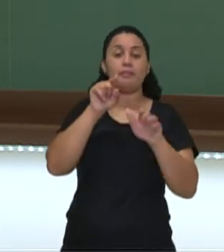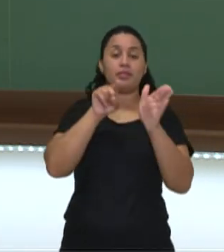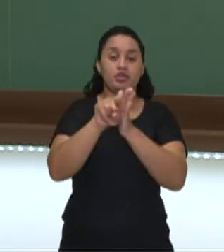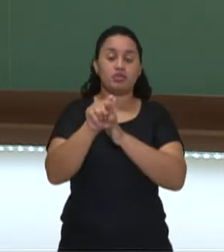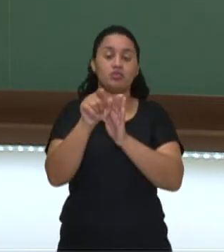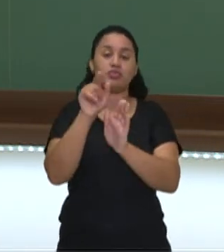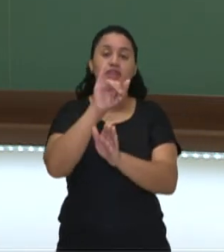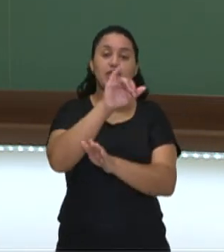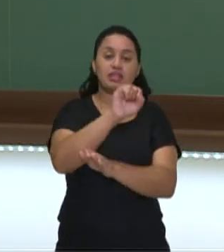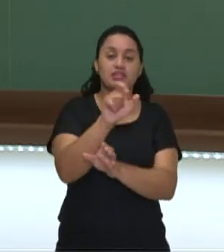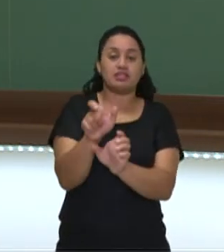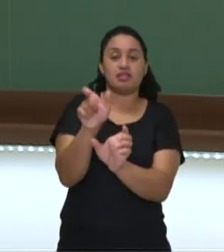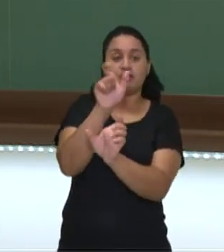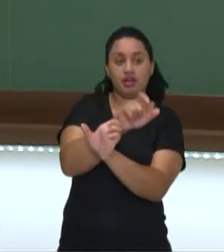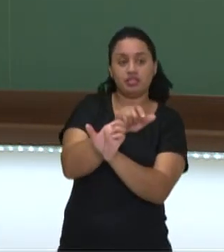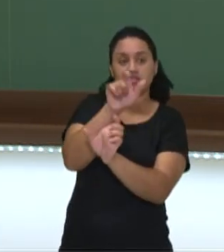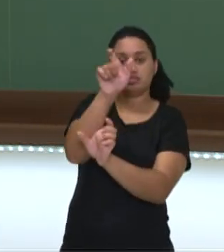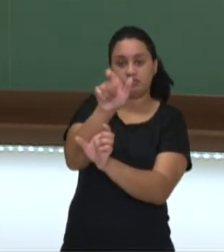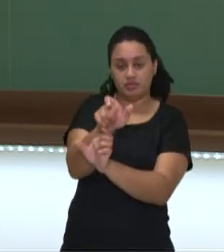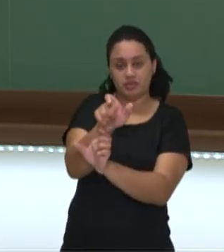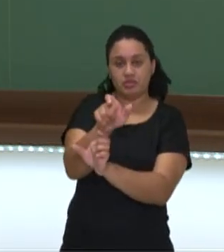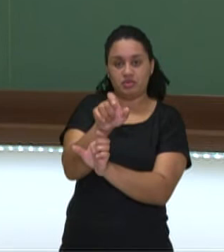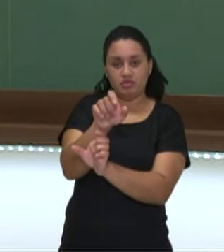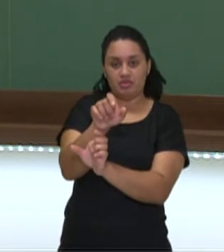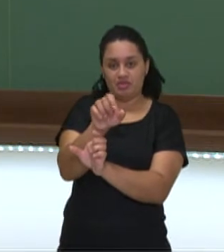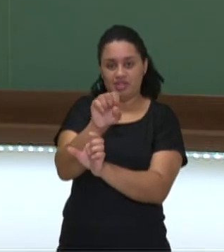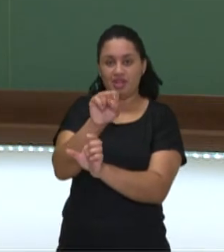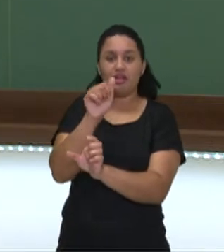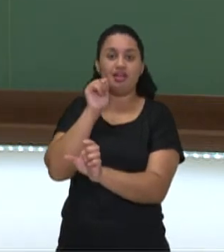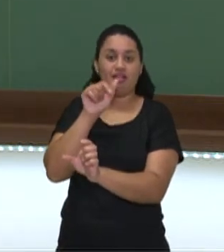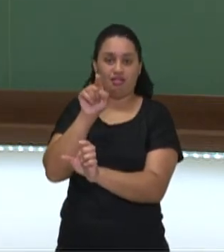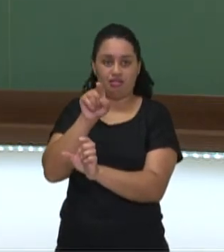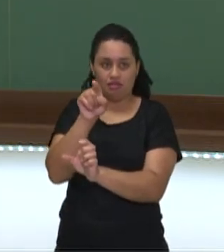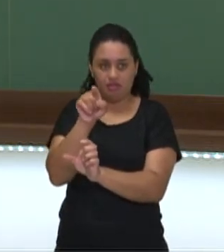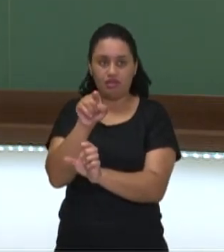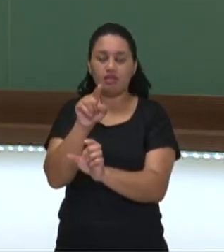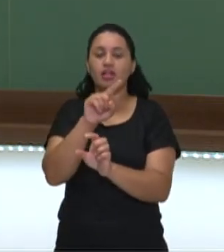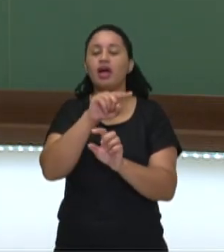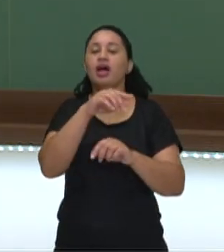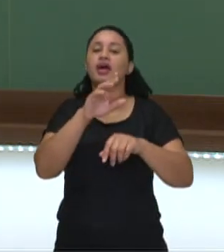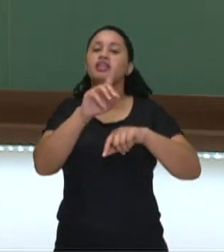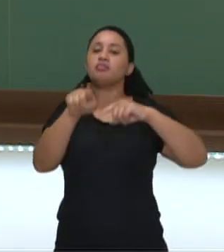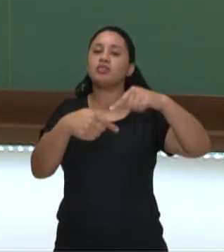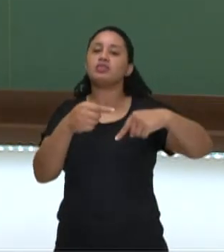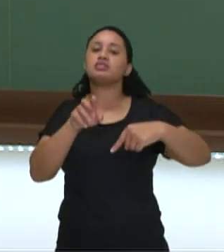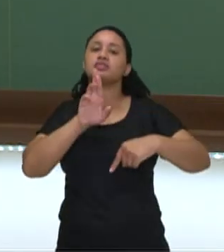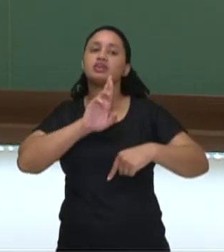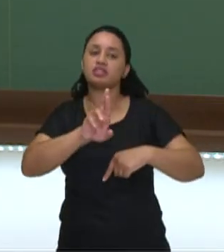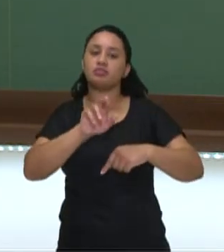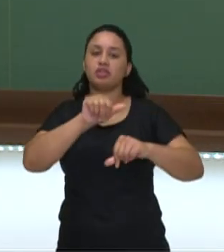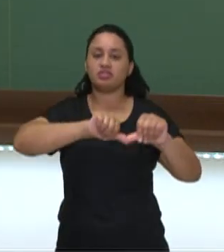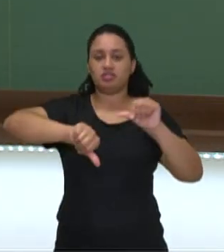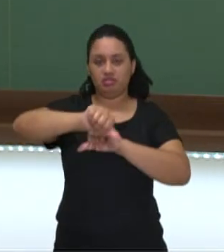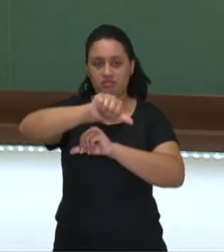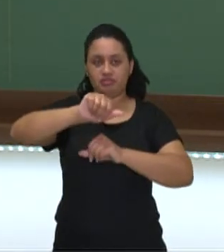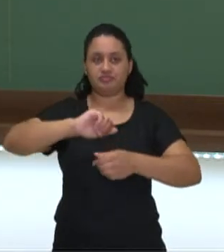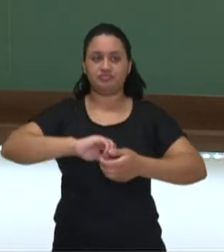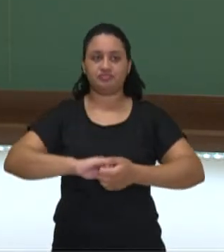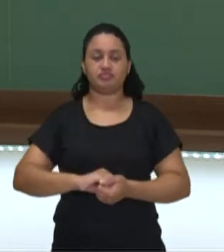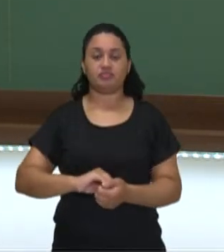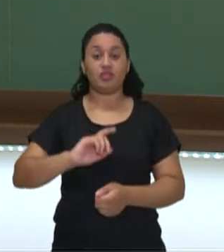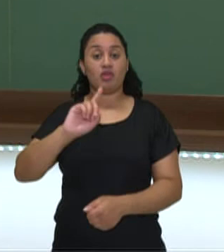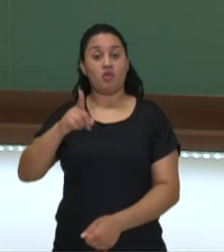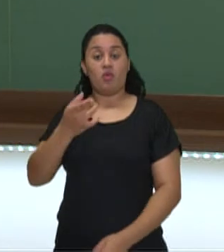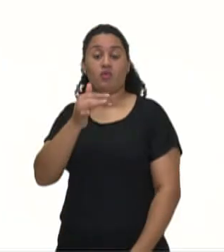pergunta, depois do sujeito na hora da resposta. E acrescento ing ao verbo principal.